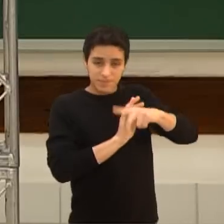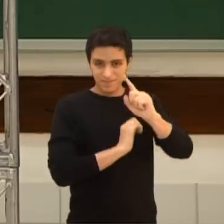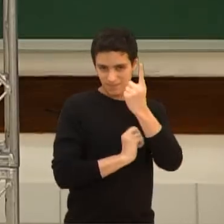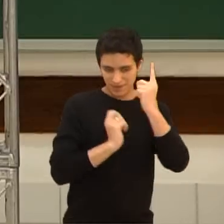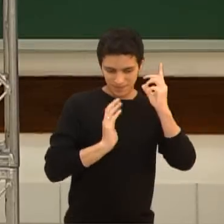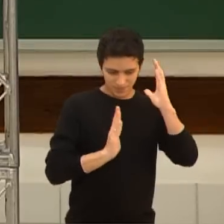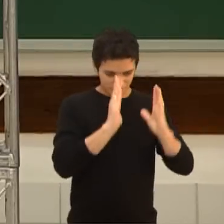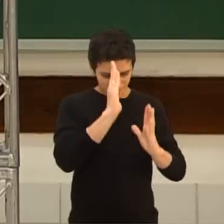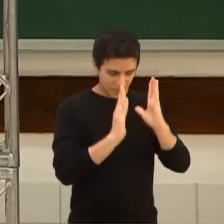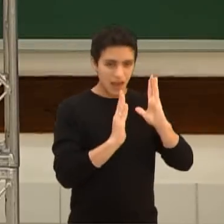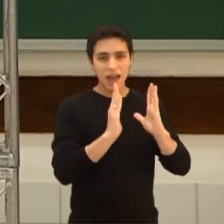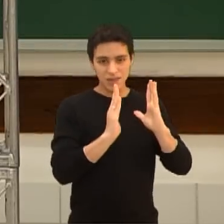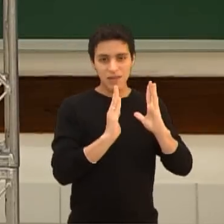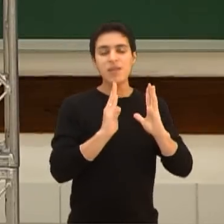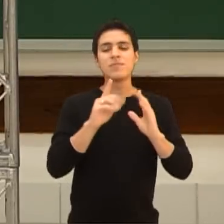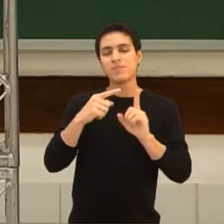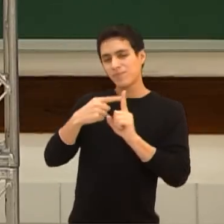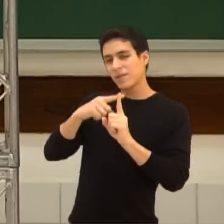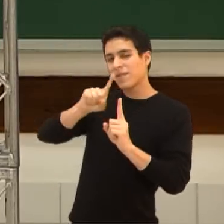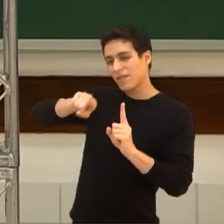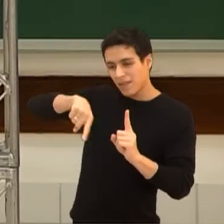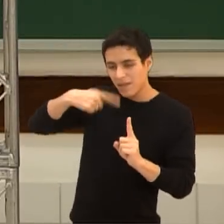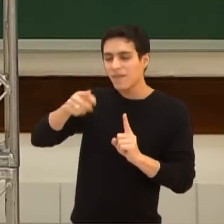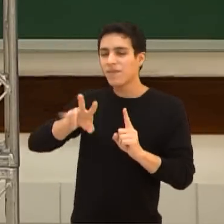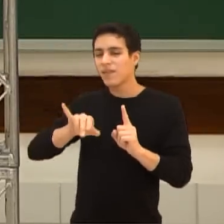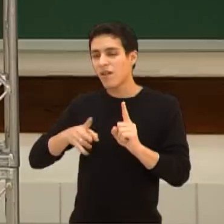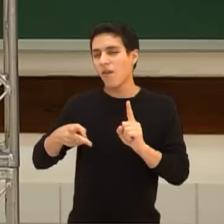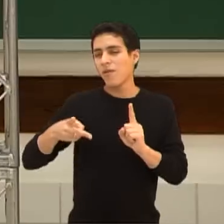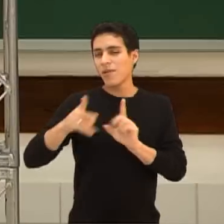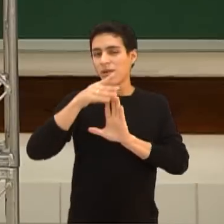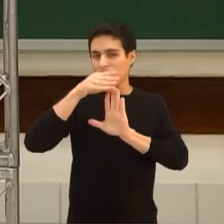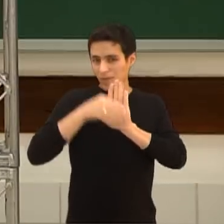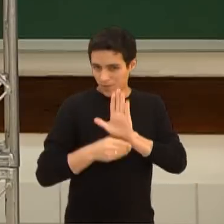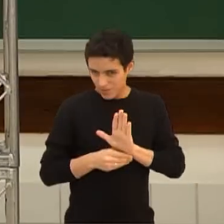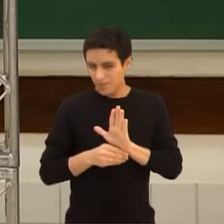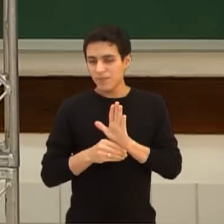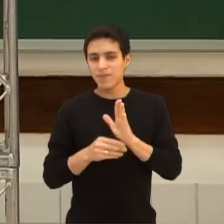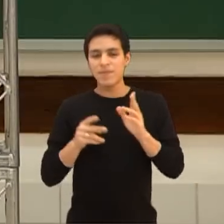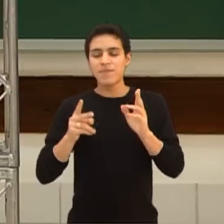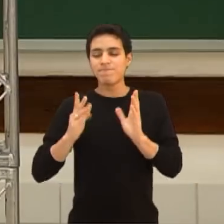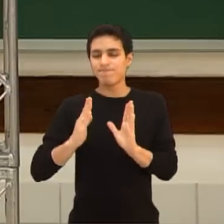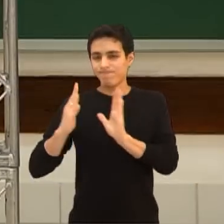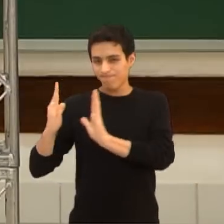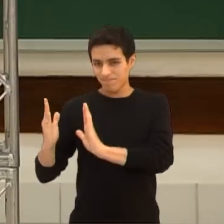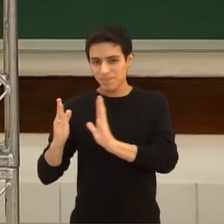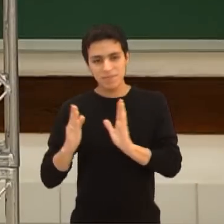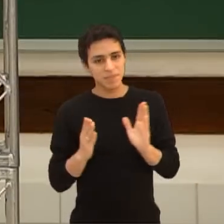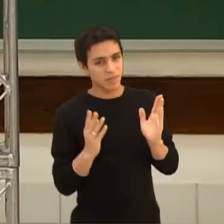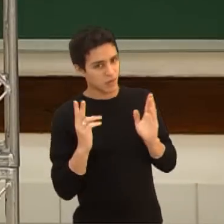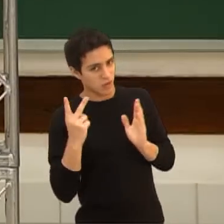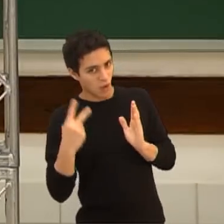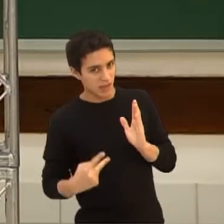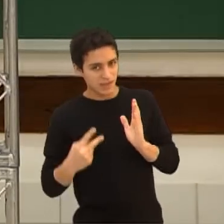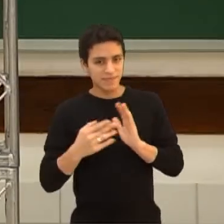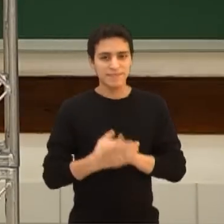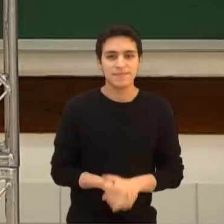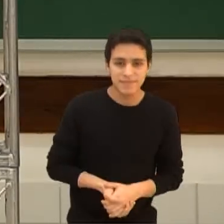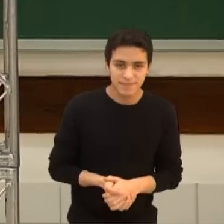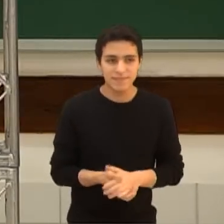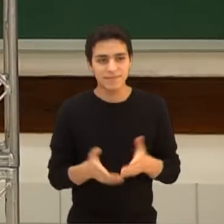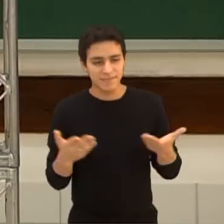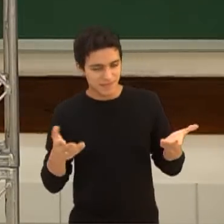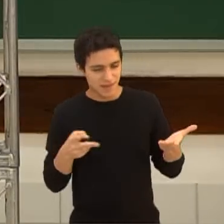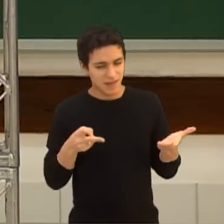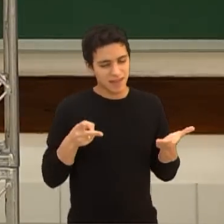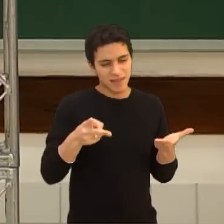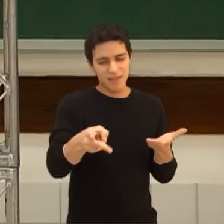1, porque nós teremos ainda, né, a continuidade desse conteúdo, a parte 2, tá? Então, a gente começa sempre a